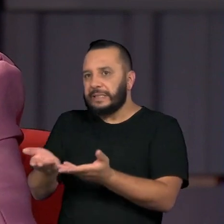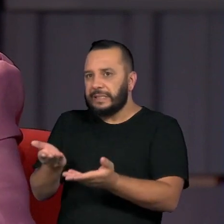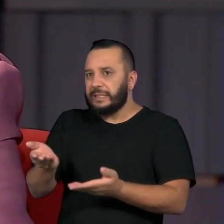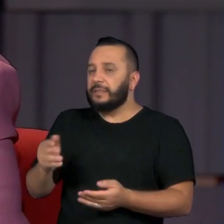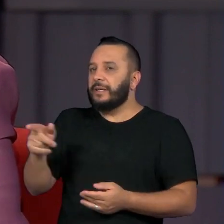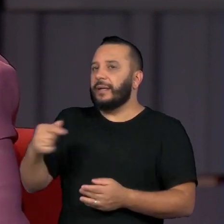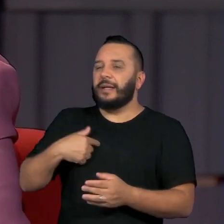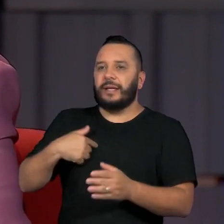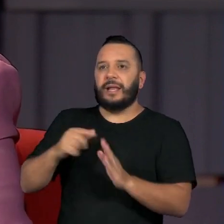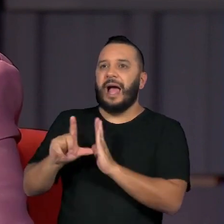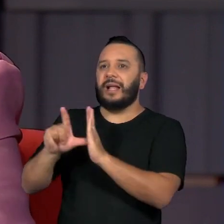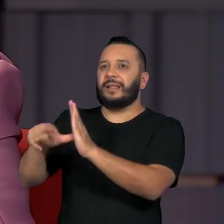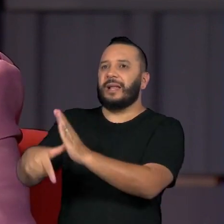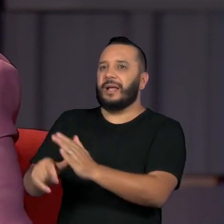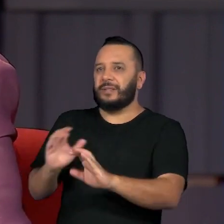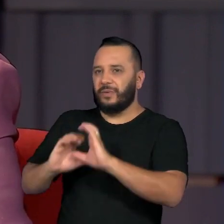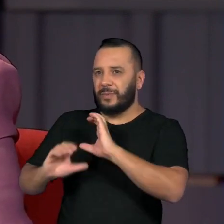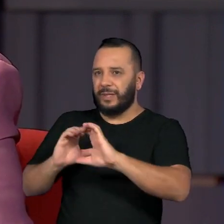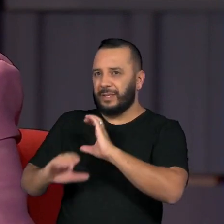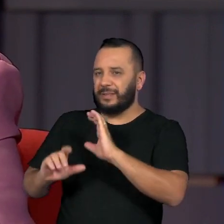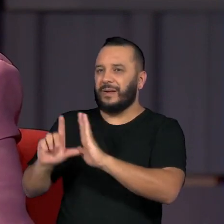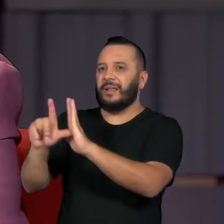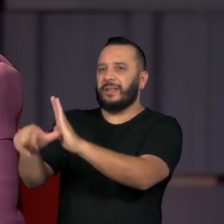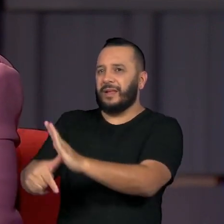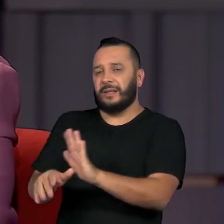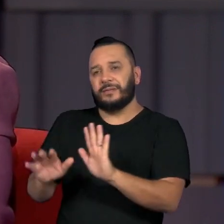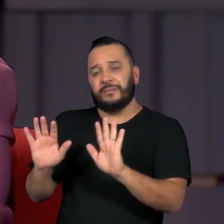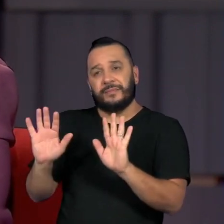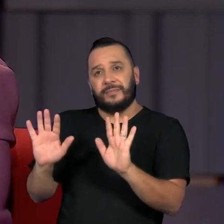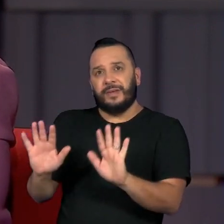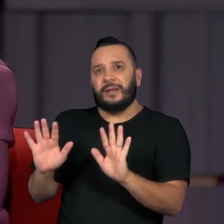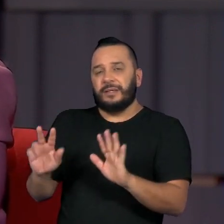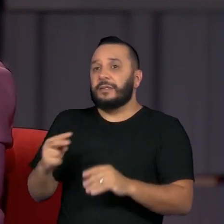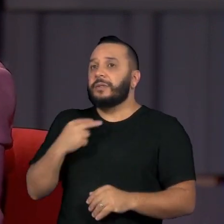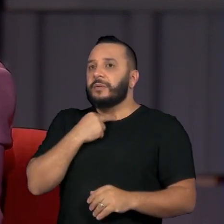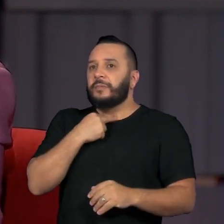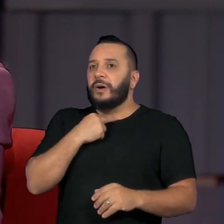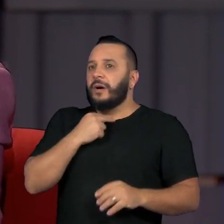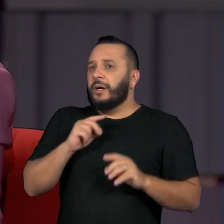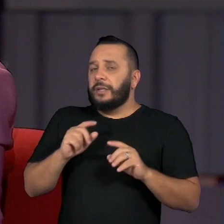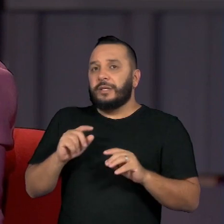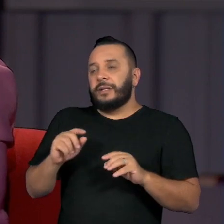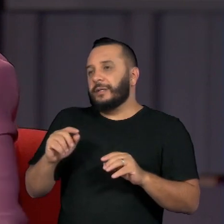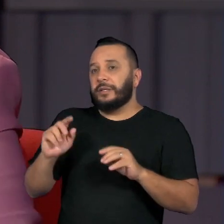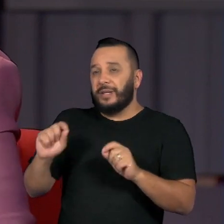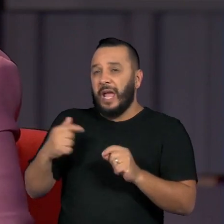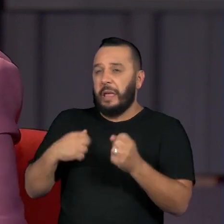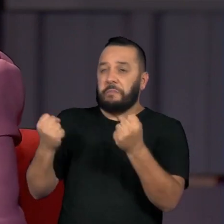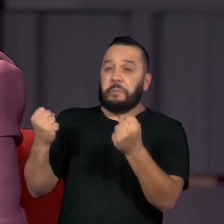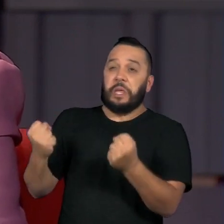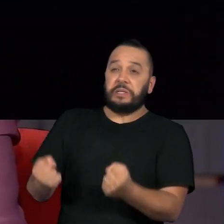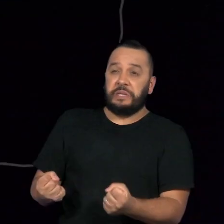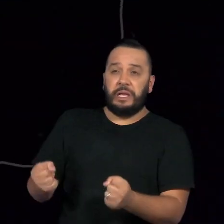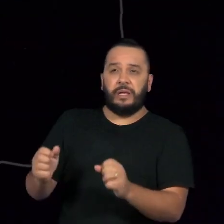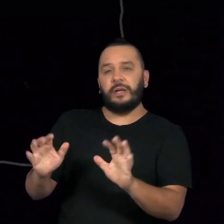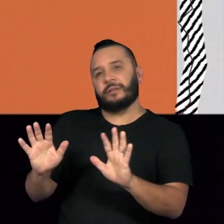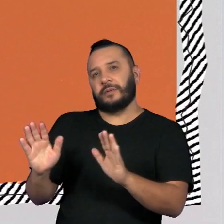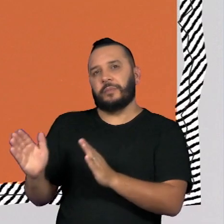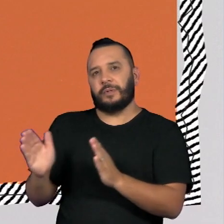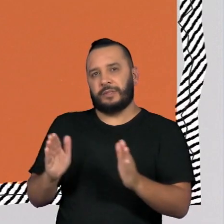fala, vai atrás. Mas não coloque uma carga pesada em cima, senão o processo vai ficar muito mais